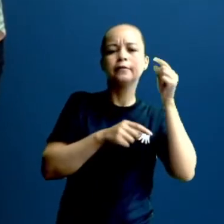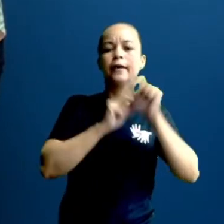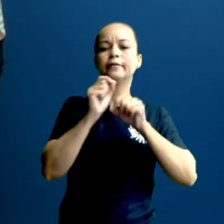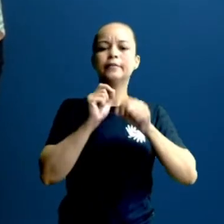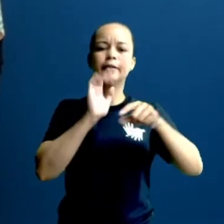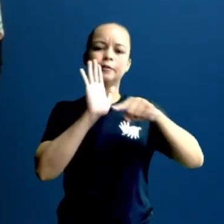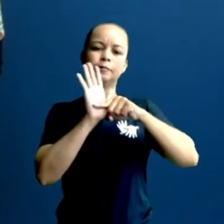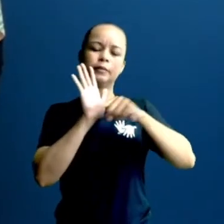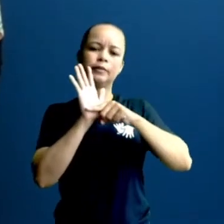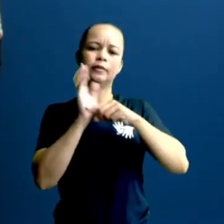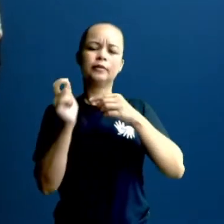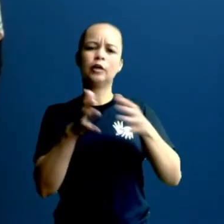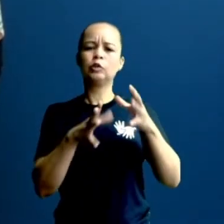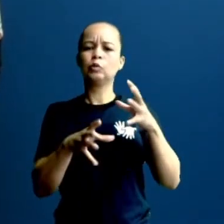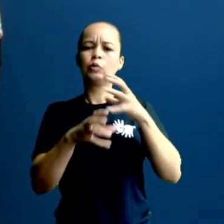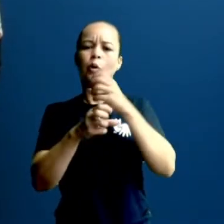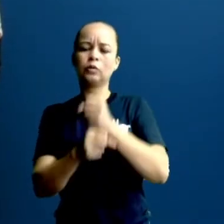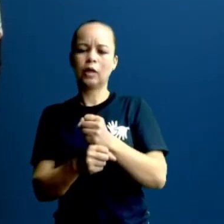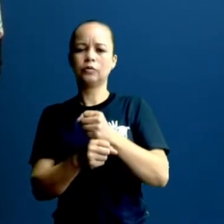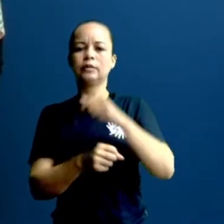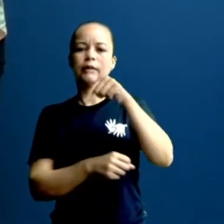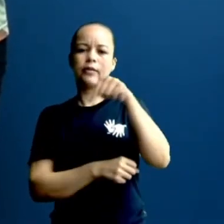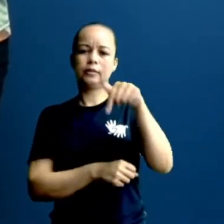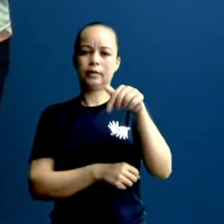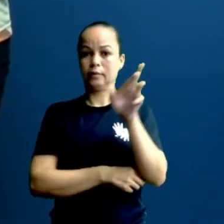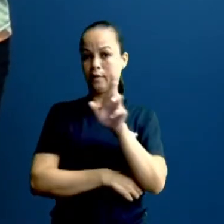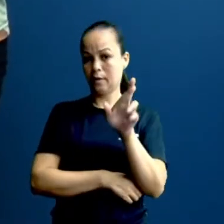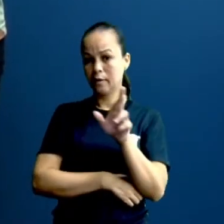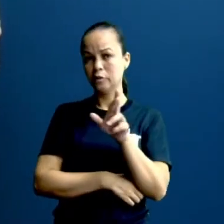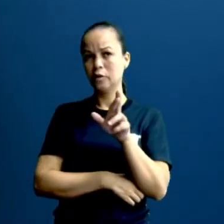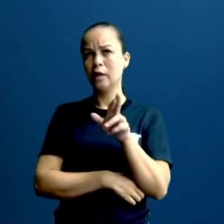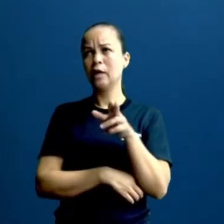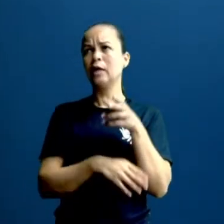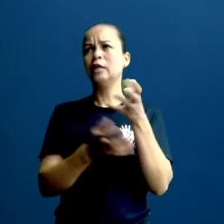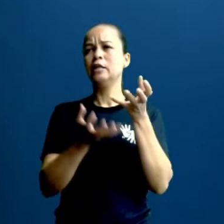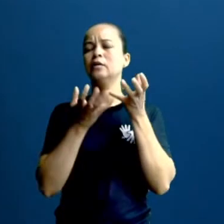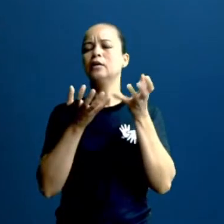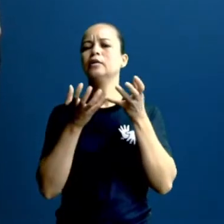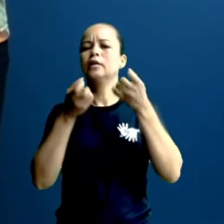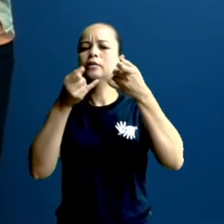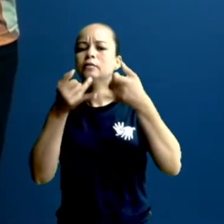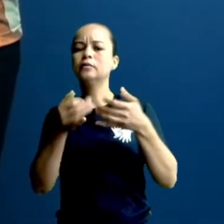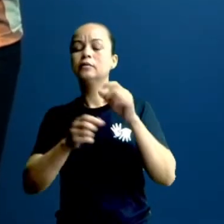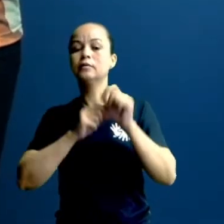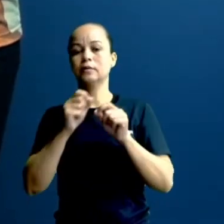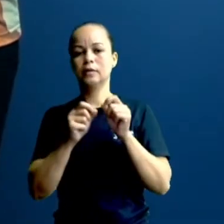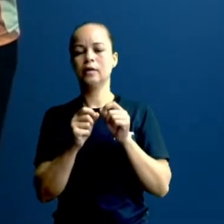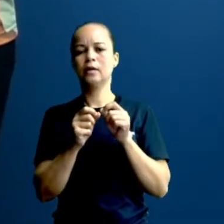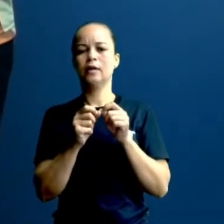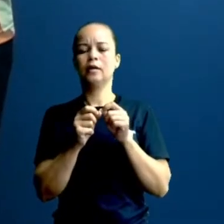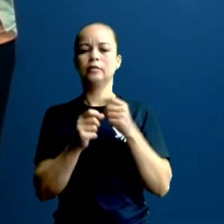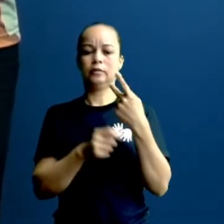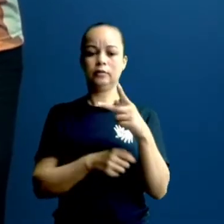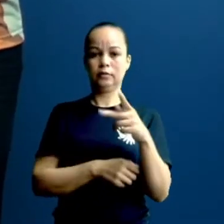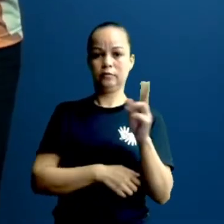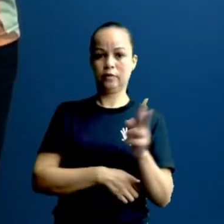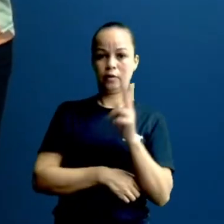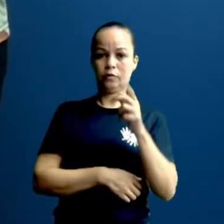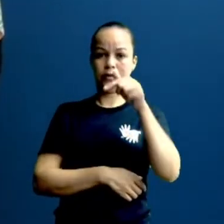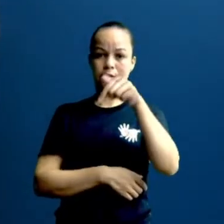vamos supor lá que eu tenha o total de R$ 77,00 e quero dizer que nesse valor de R$